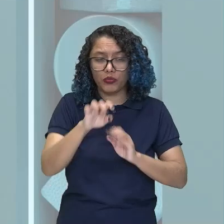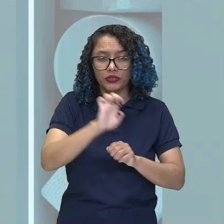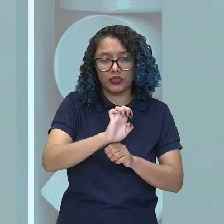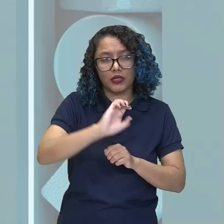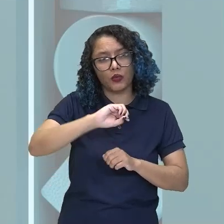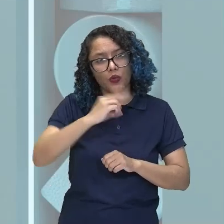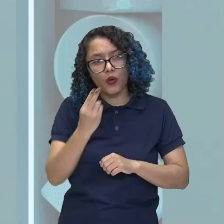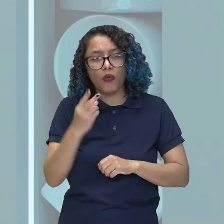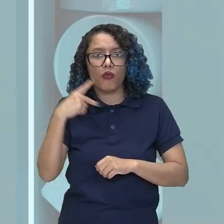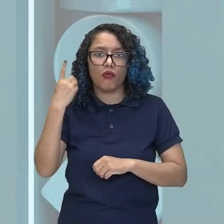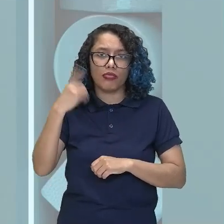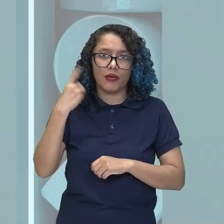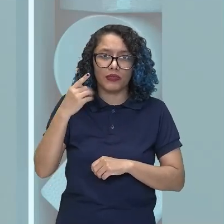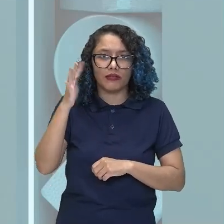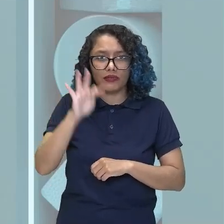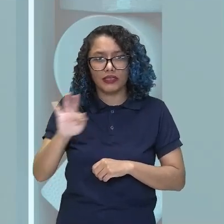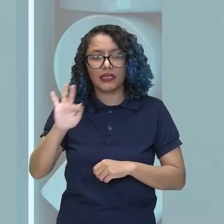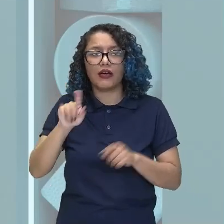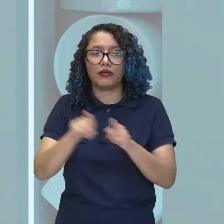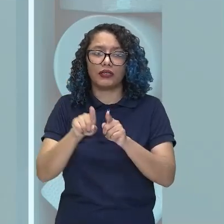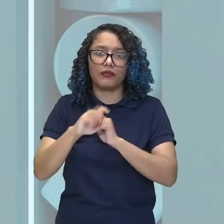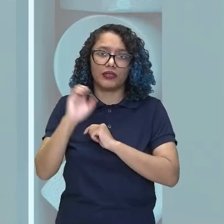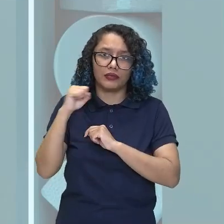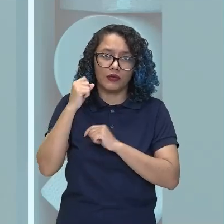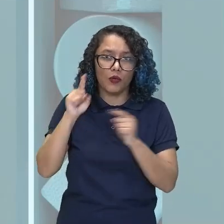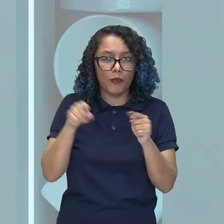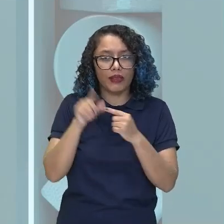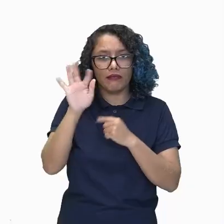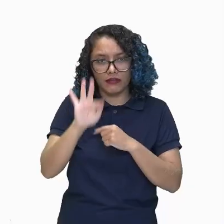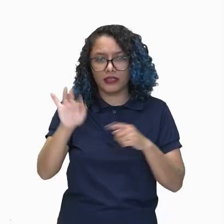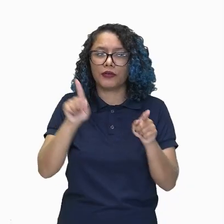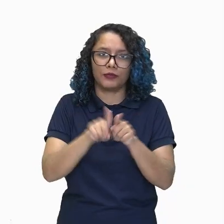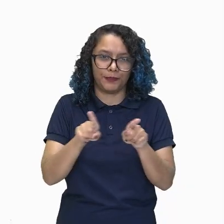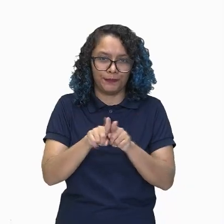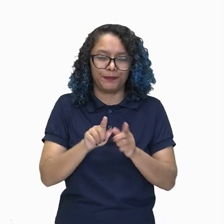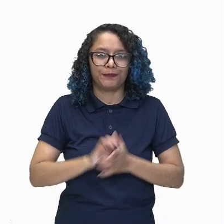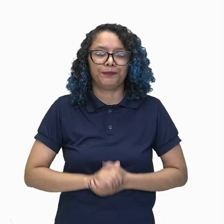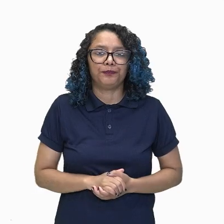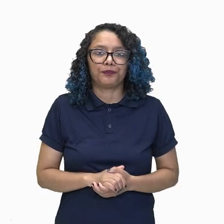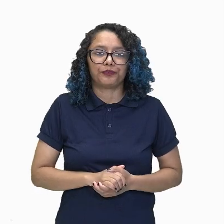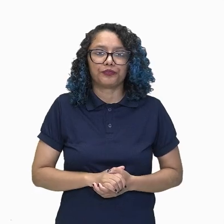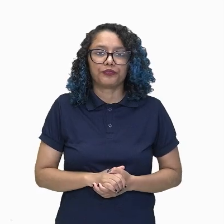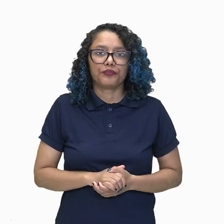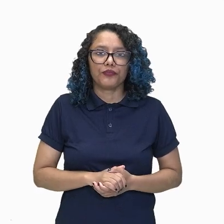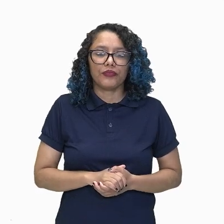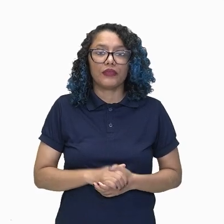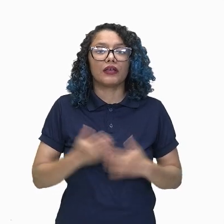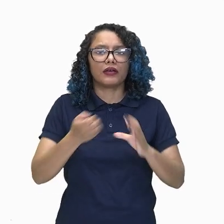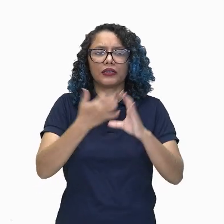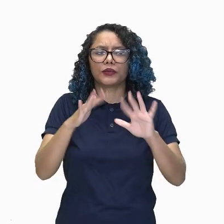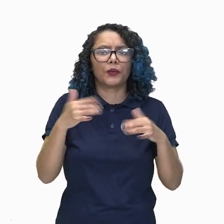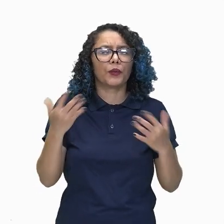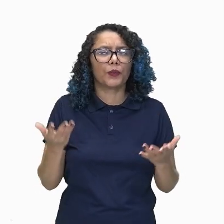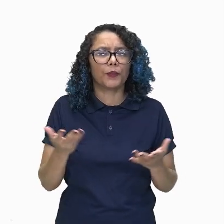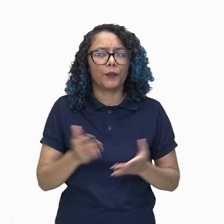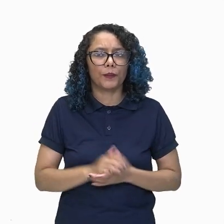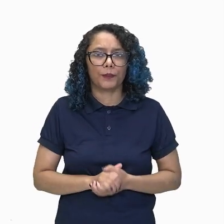deputados federais e senadores, que também são federais. E as características, né, são